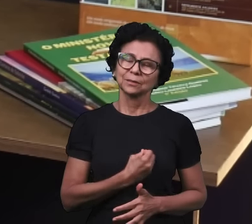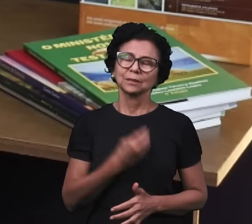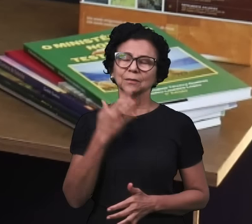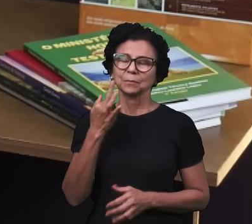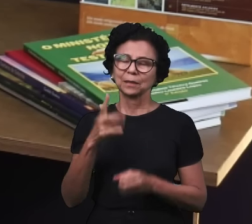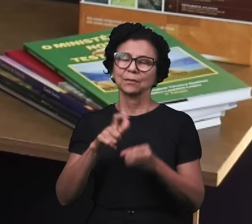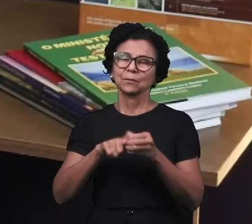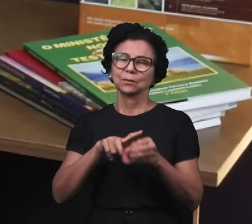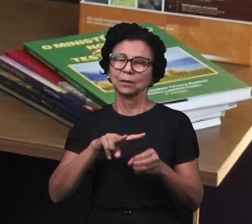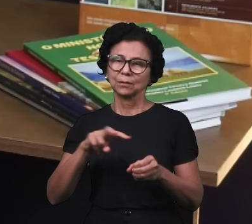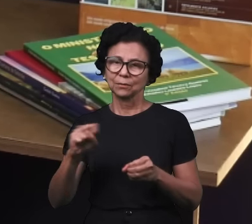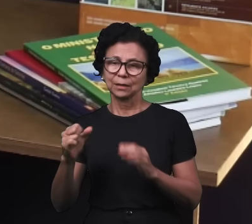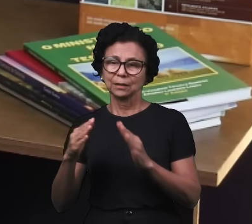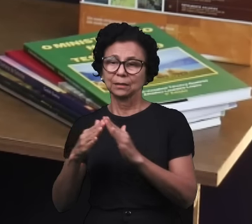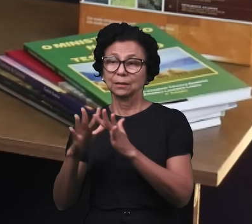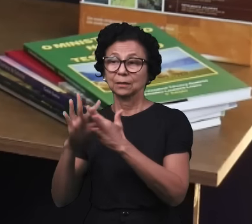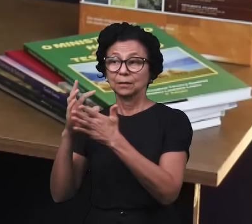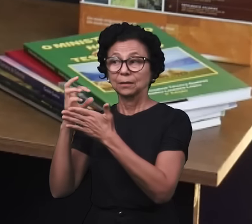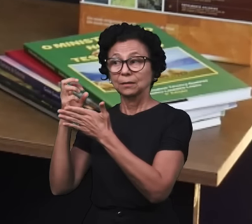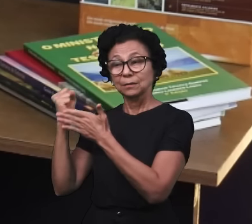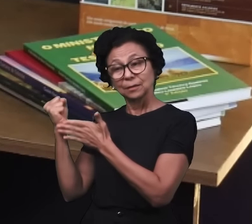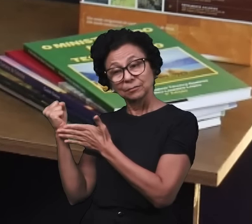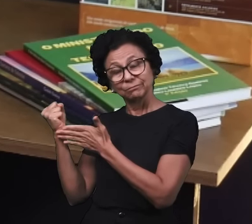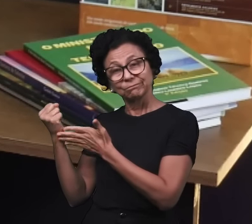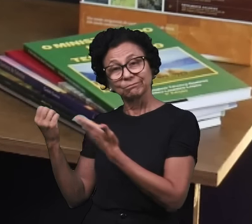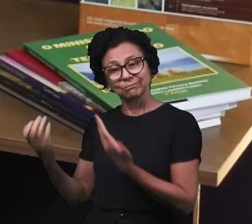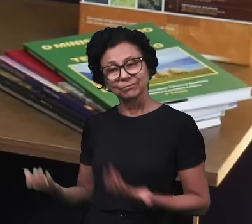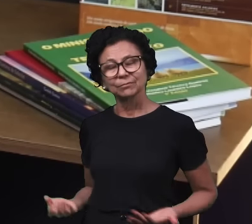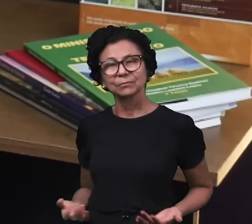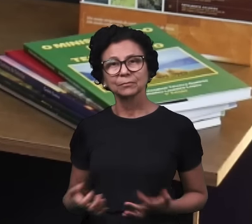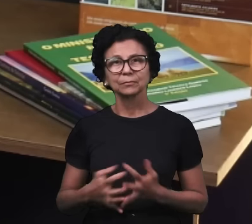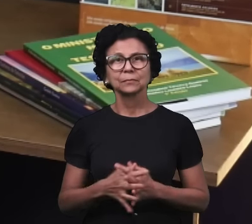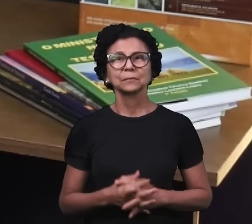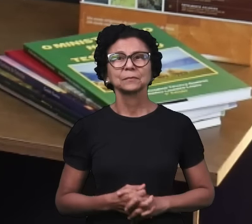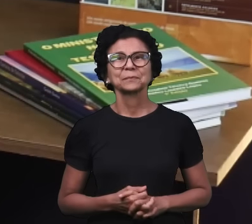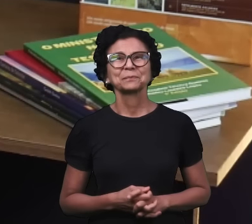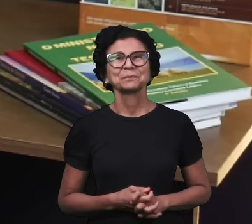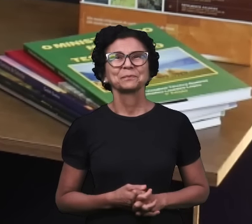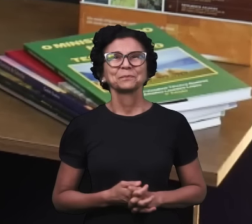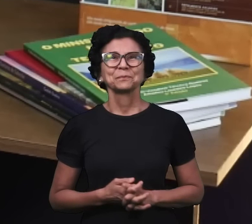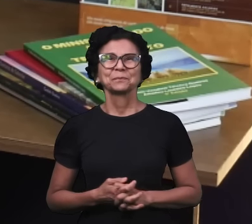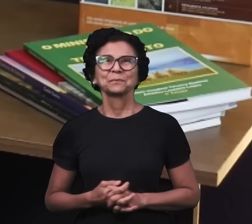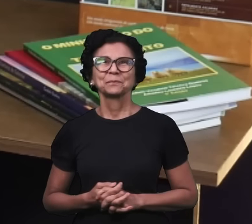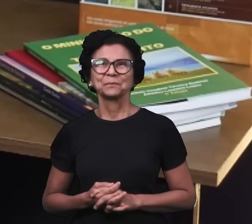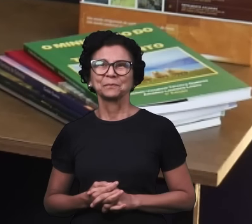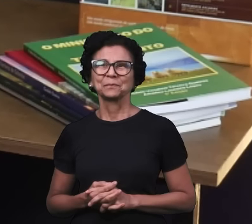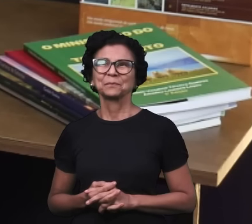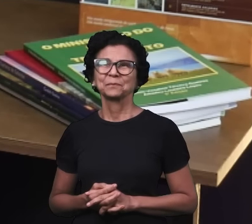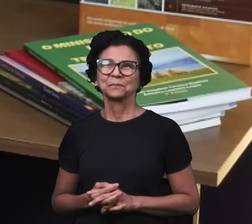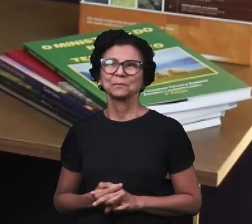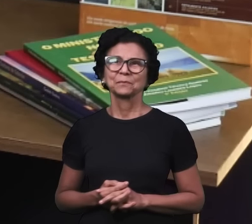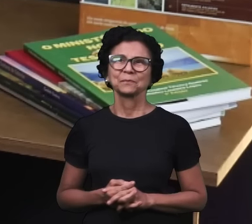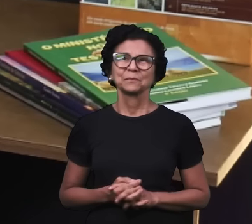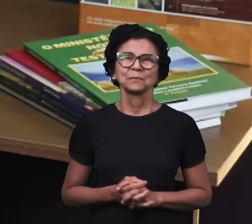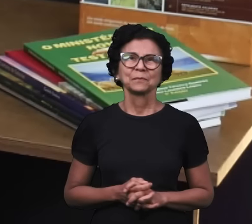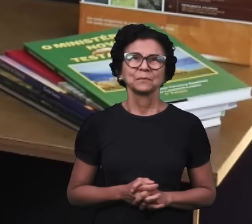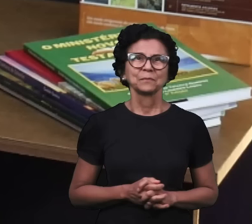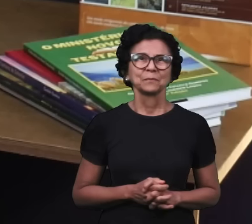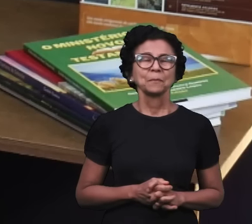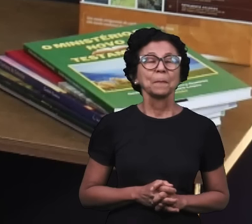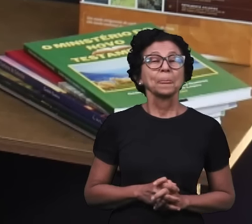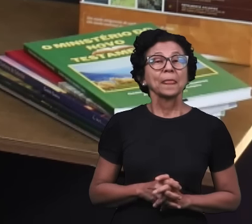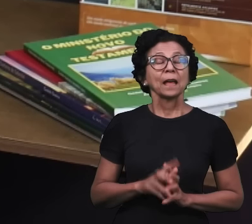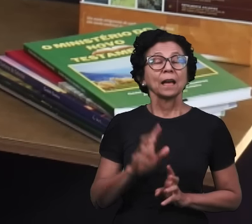para arrebatar a igreja. Então o povo vai caminhando, mas pastor Roberto, nós vamos chegar ao final desse episódio aqui, nós vamos ter uma parte